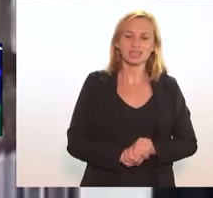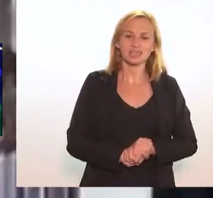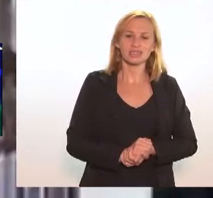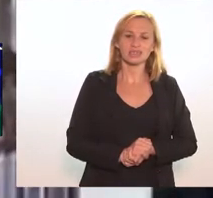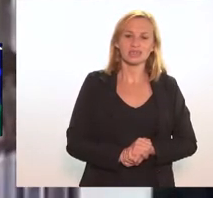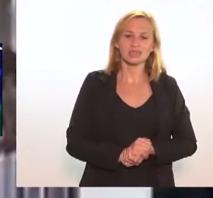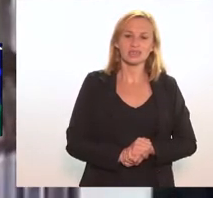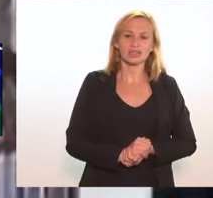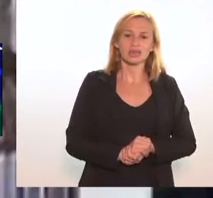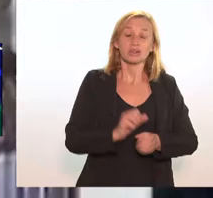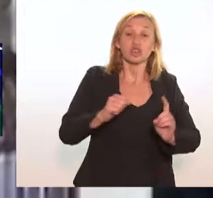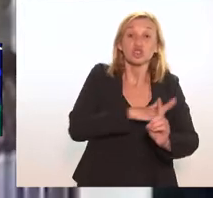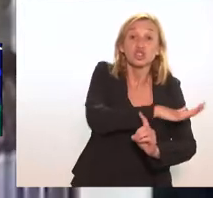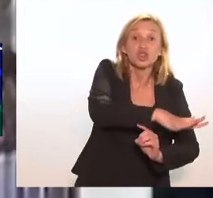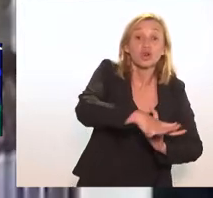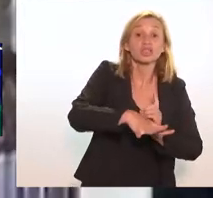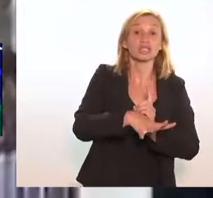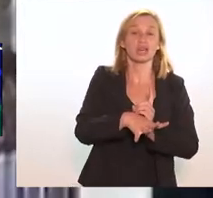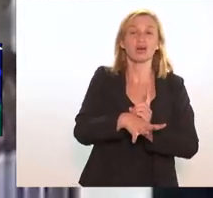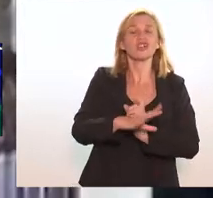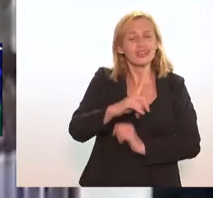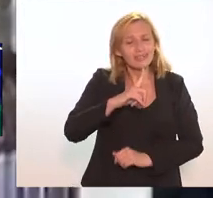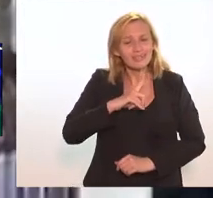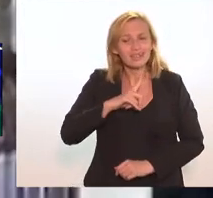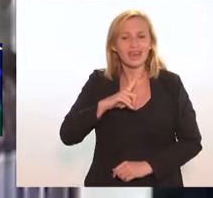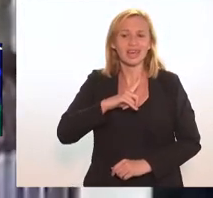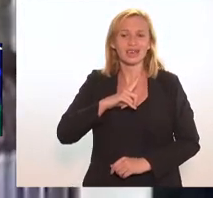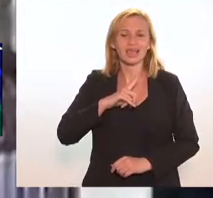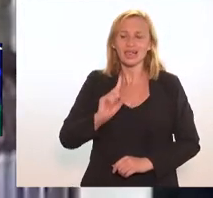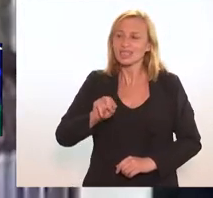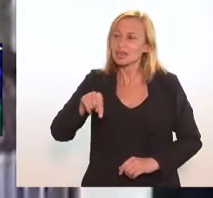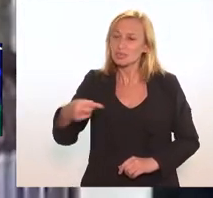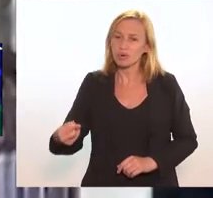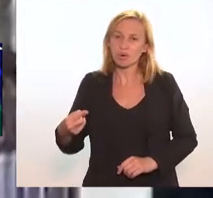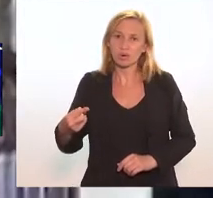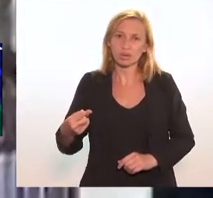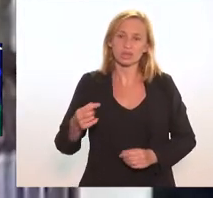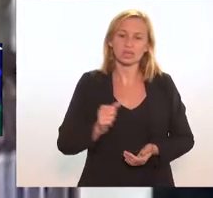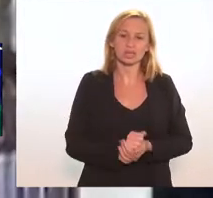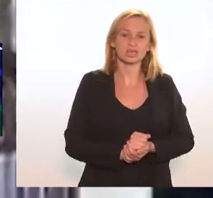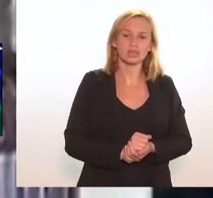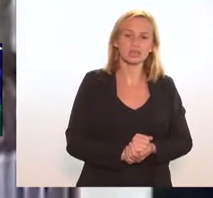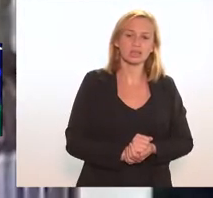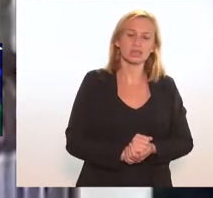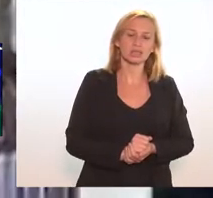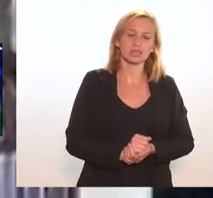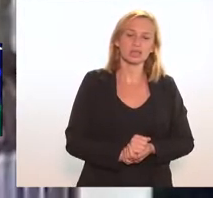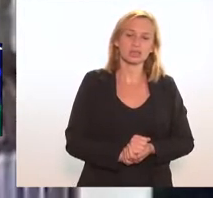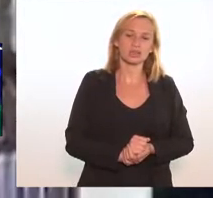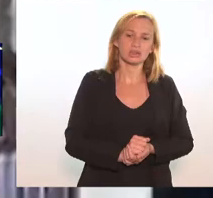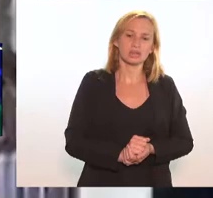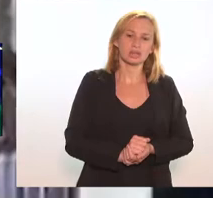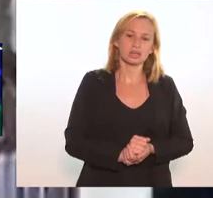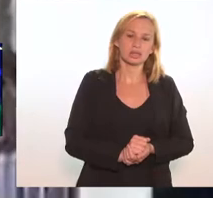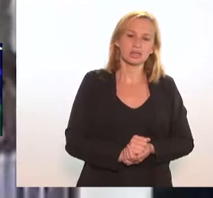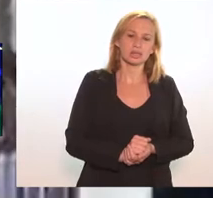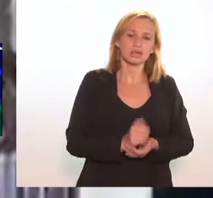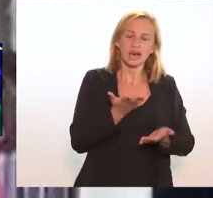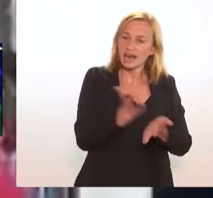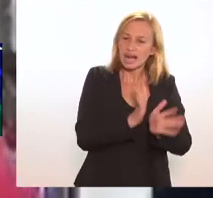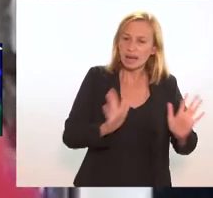problemática social que existirá após a passagem deste